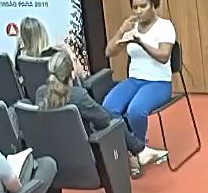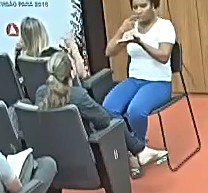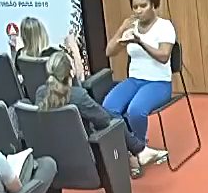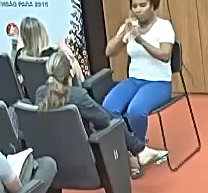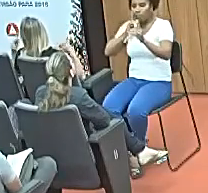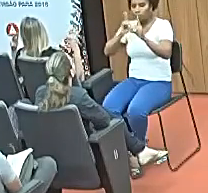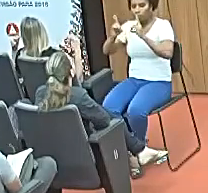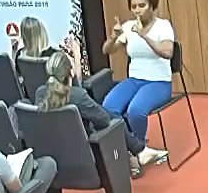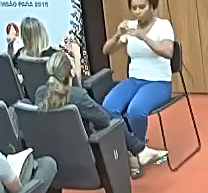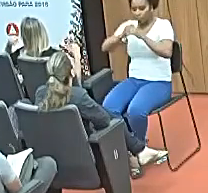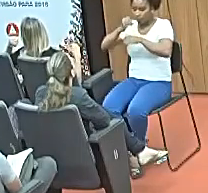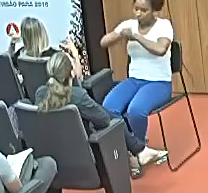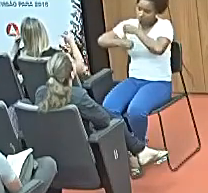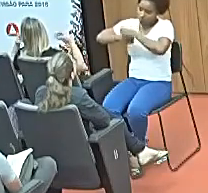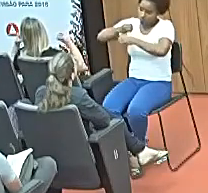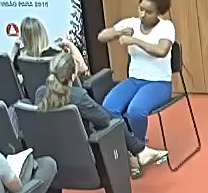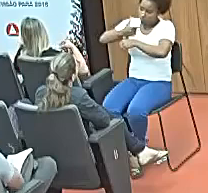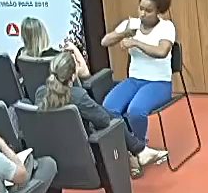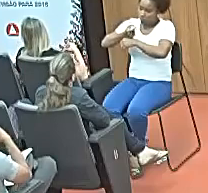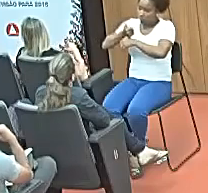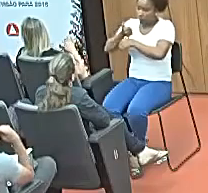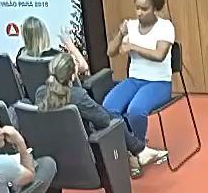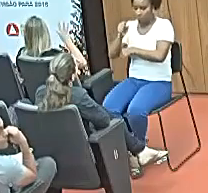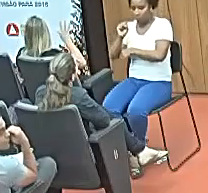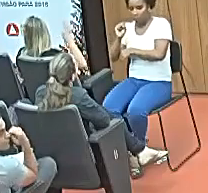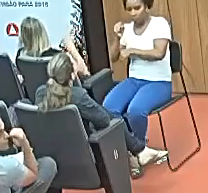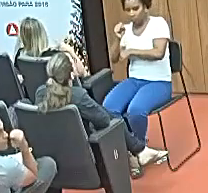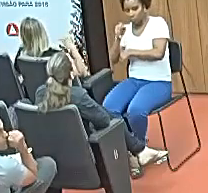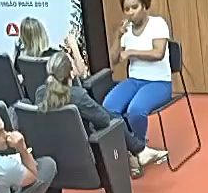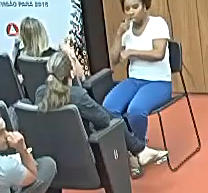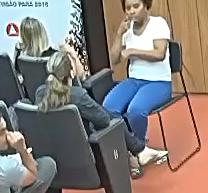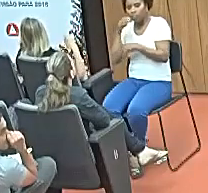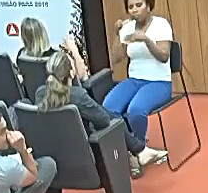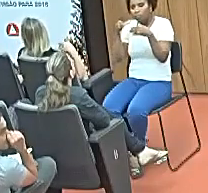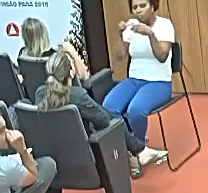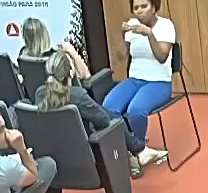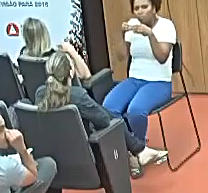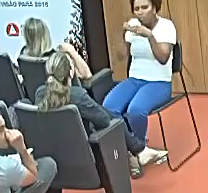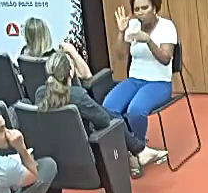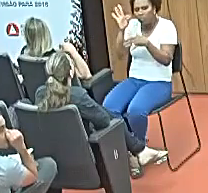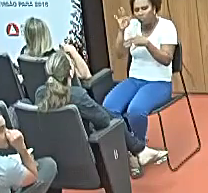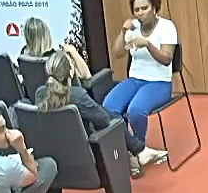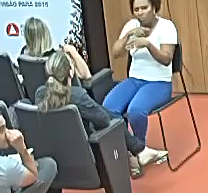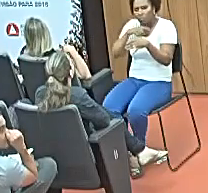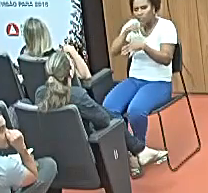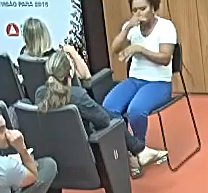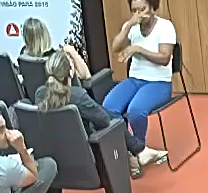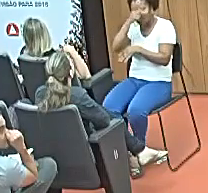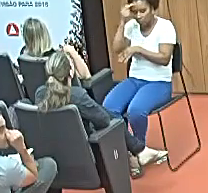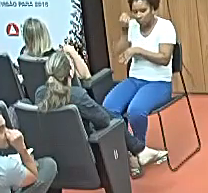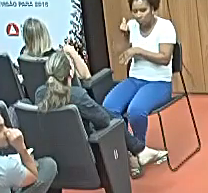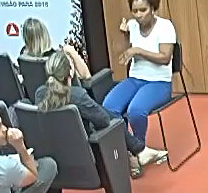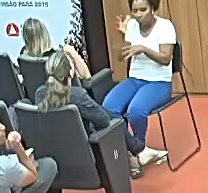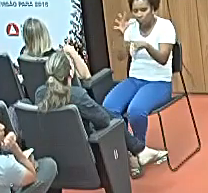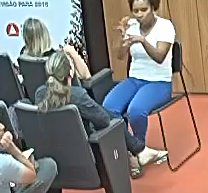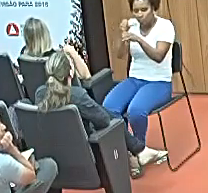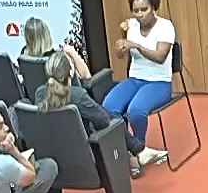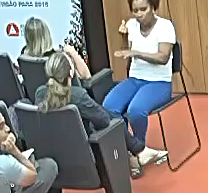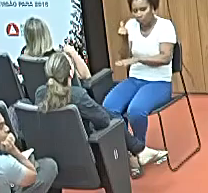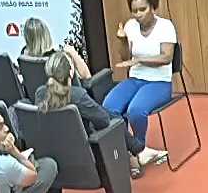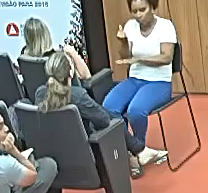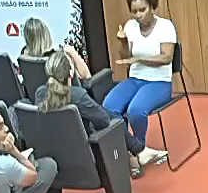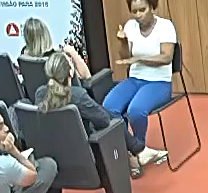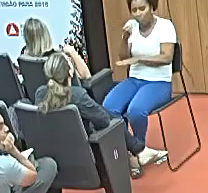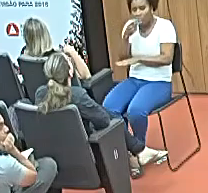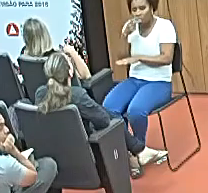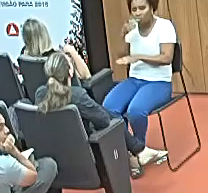2018 o grupo de trabalho contou com a participação de seis pessoas como resultado das discussões foram apresentadas